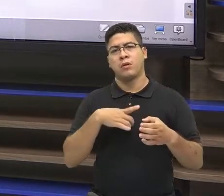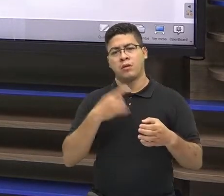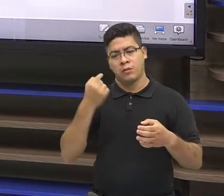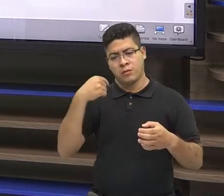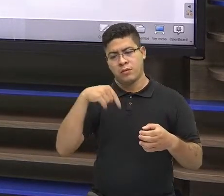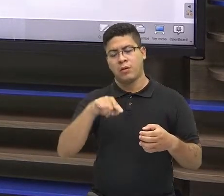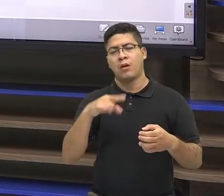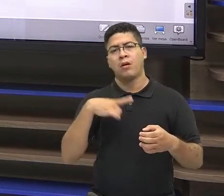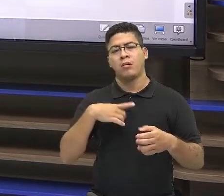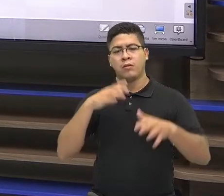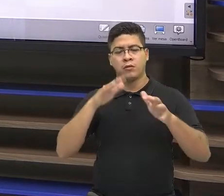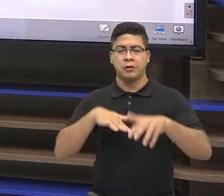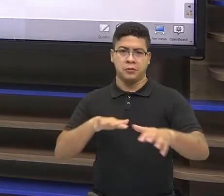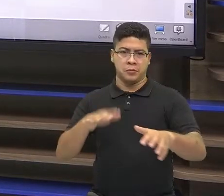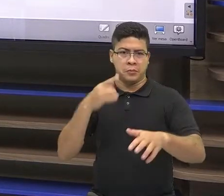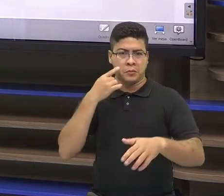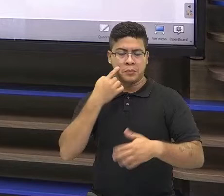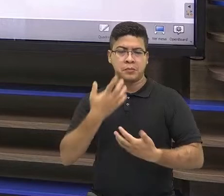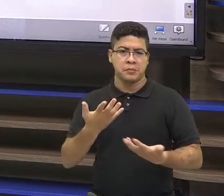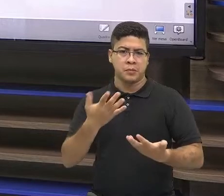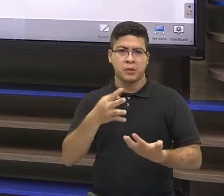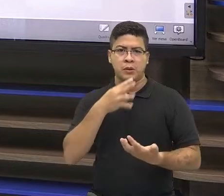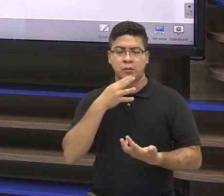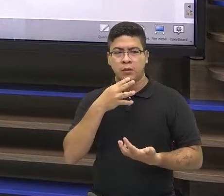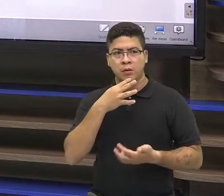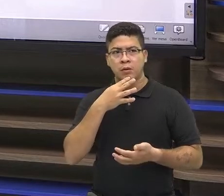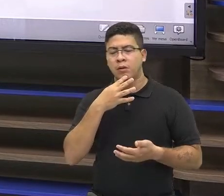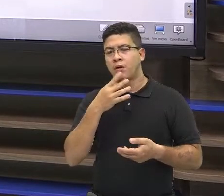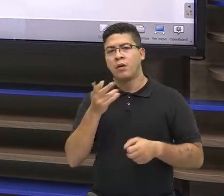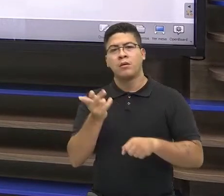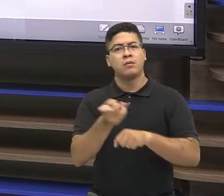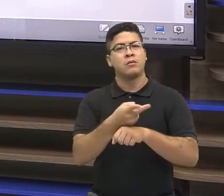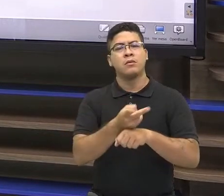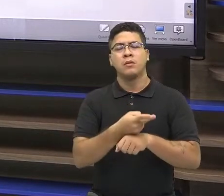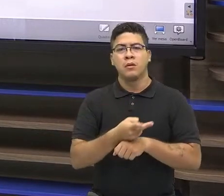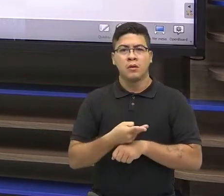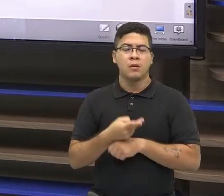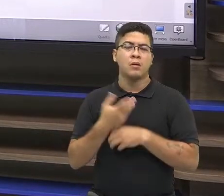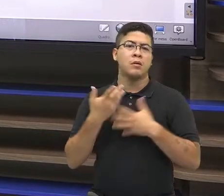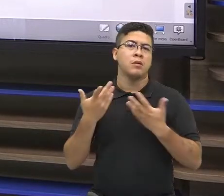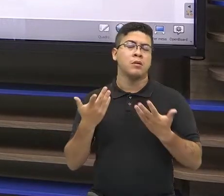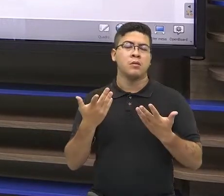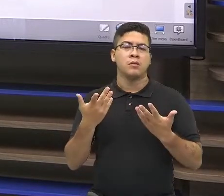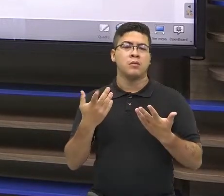a rua, né, à procura de